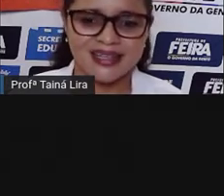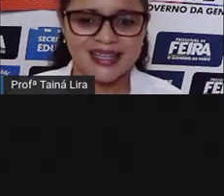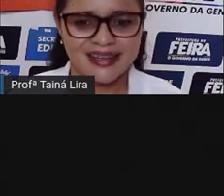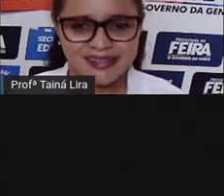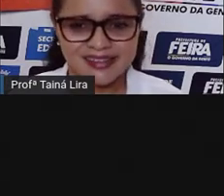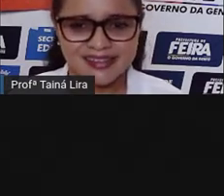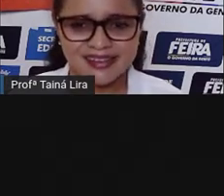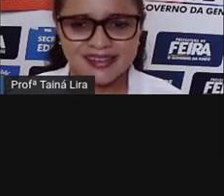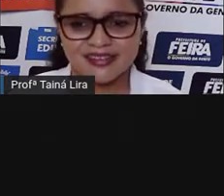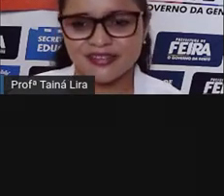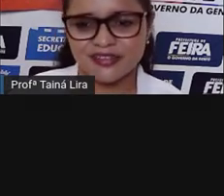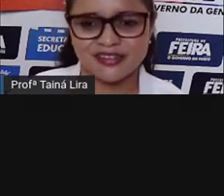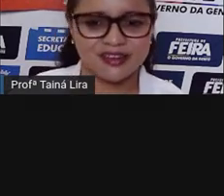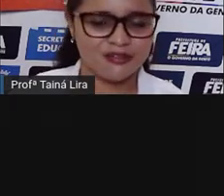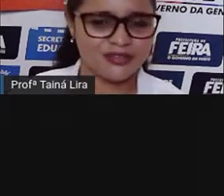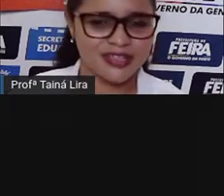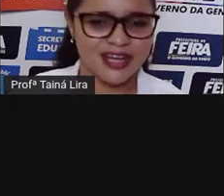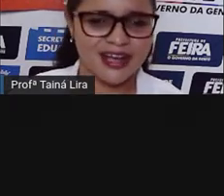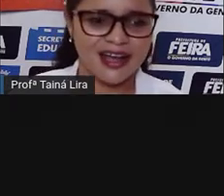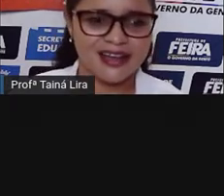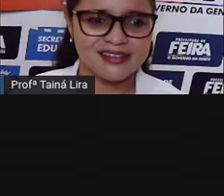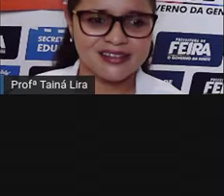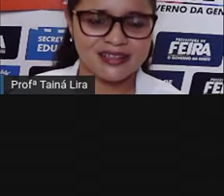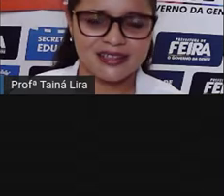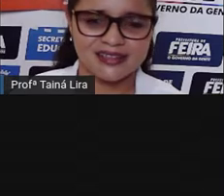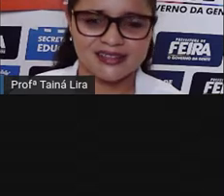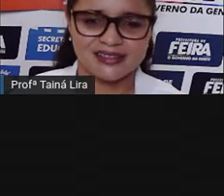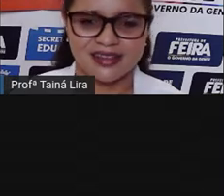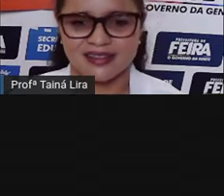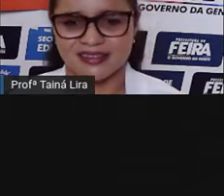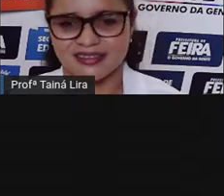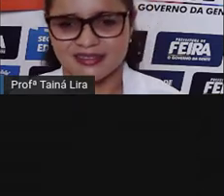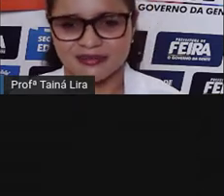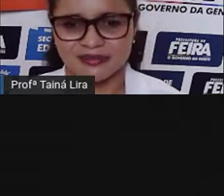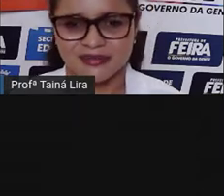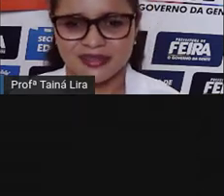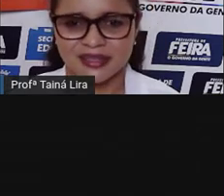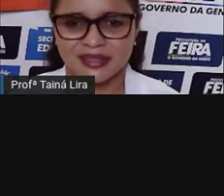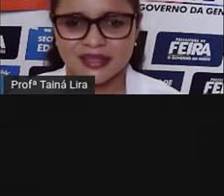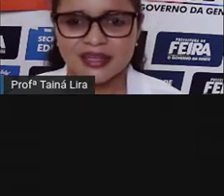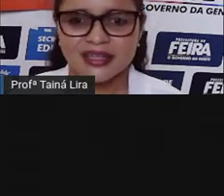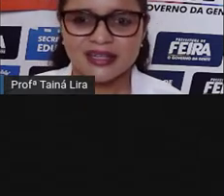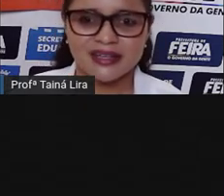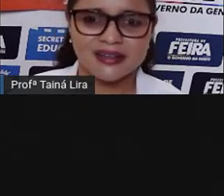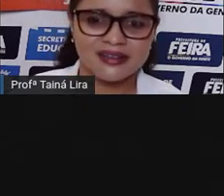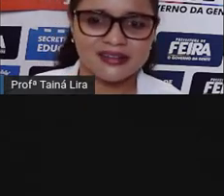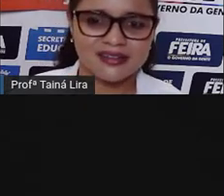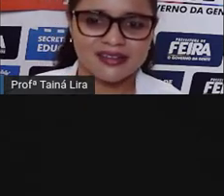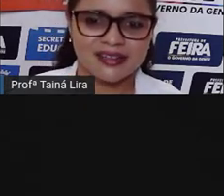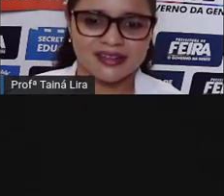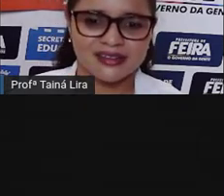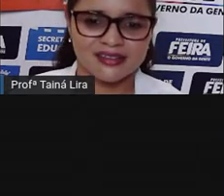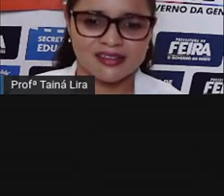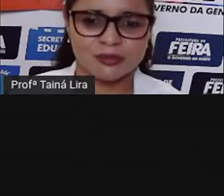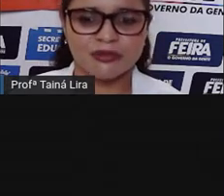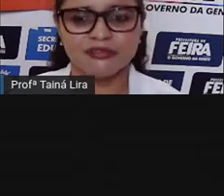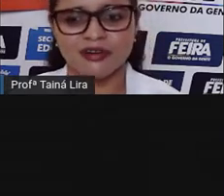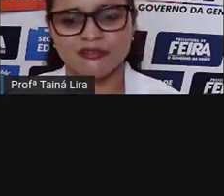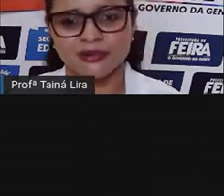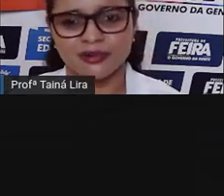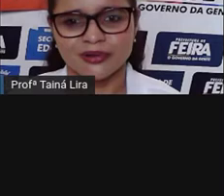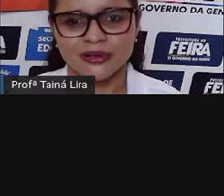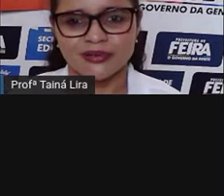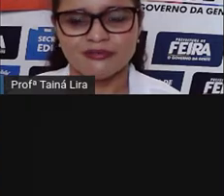obrigada irei sim se você convidar as crianças as crianças crianças